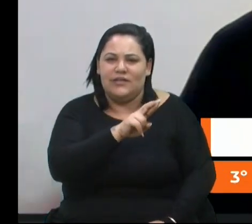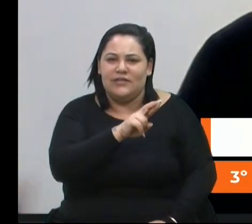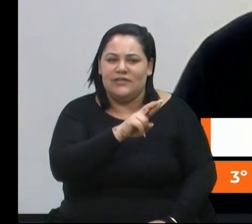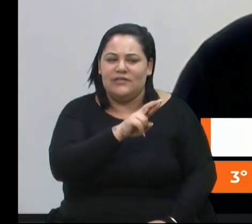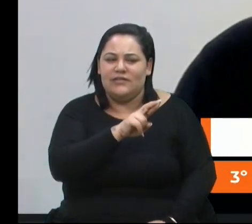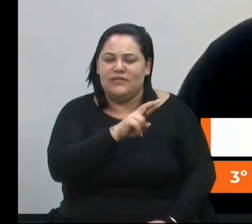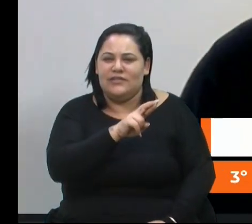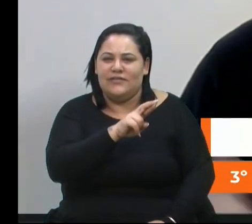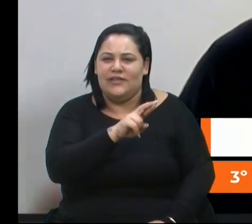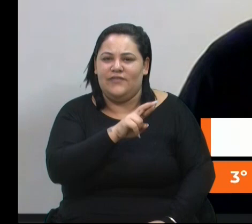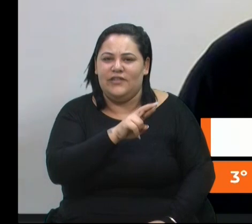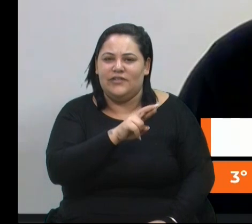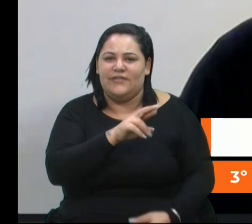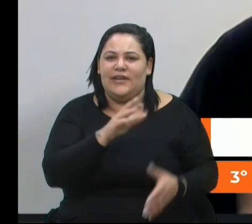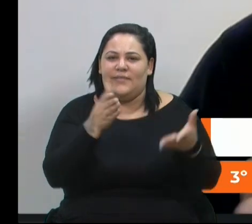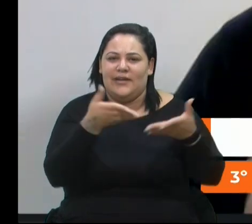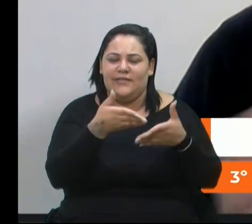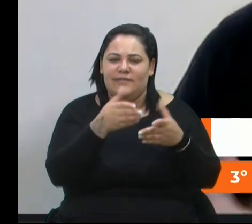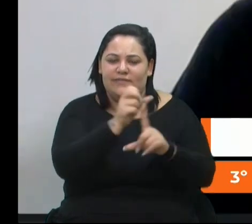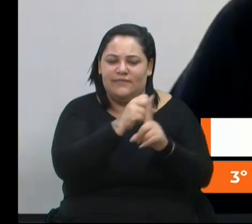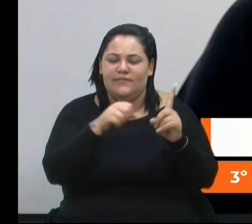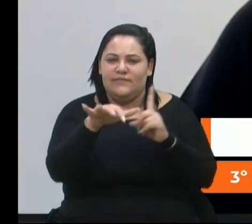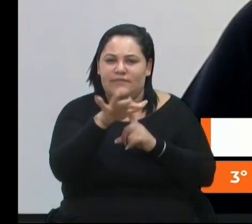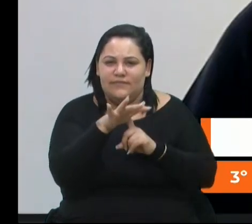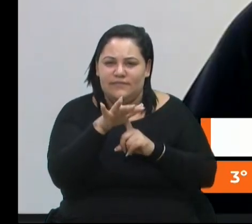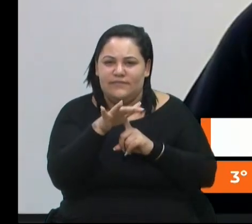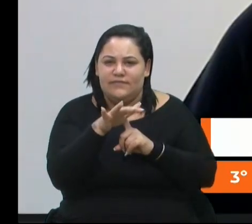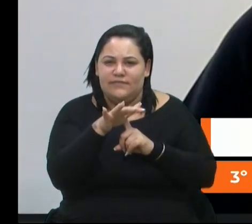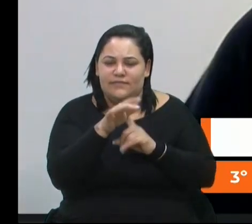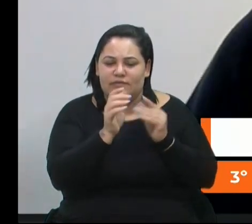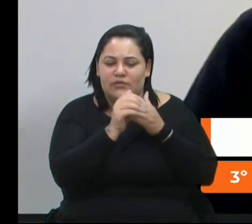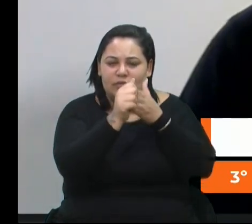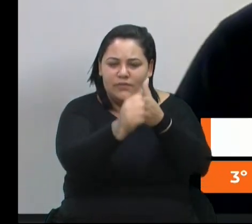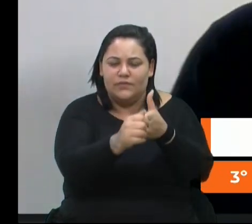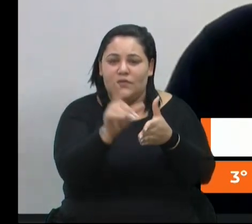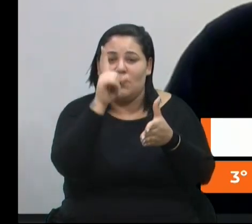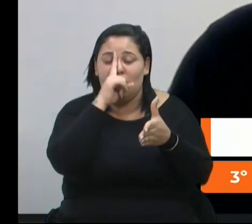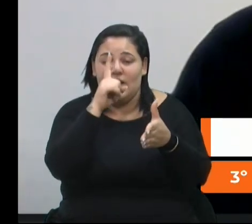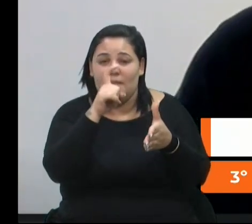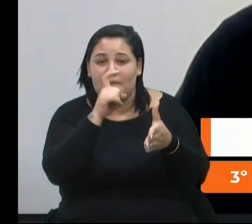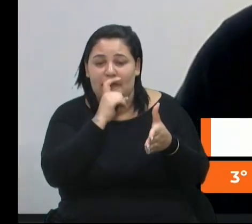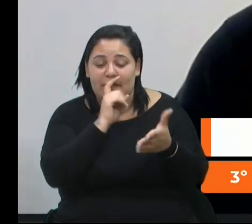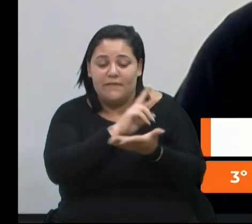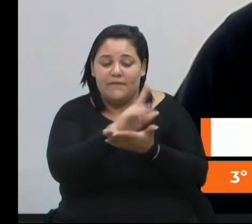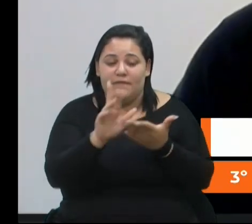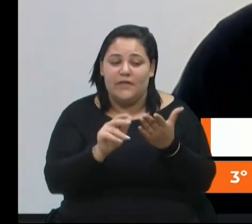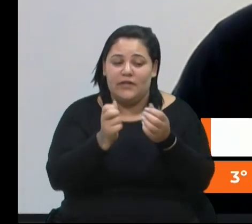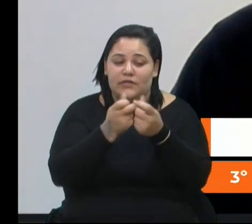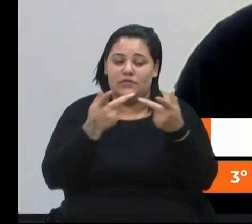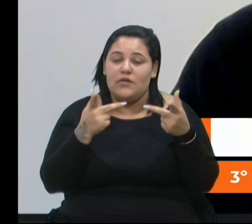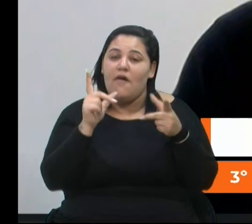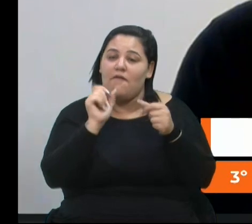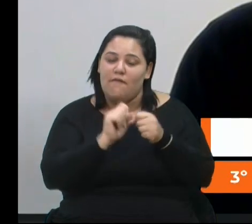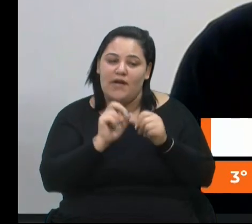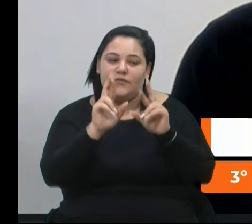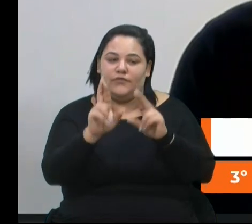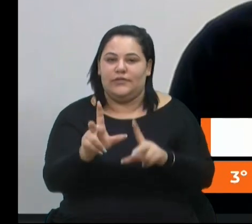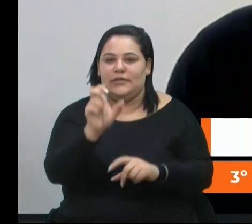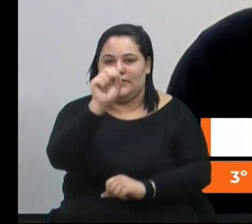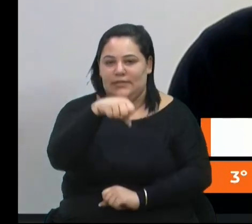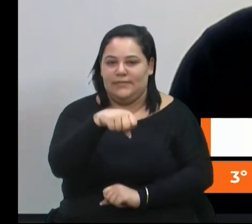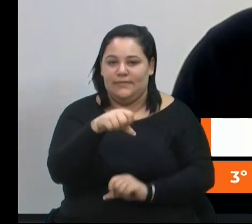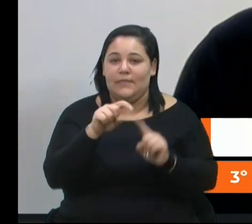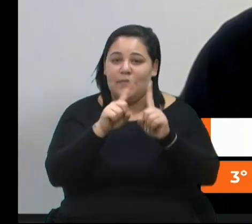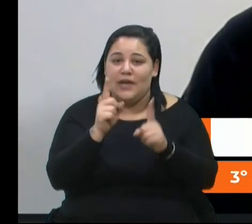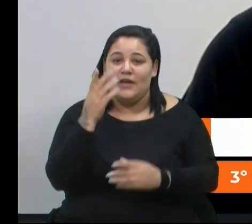alimentação, fatores sociais, a instrução dos pais. Várias dessas coisas fazem diferença, mas a